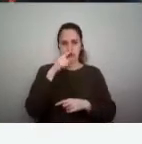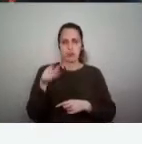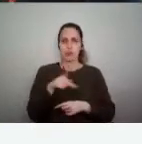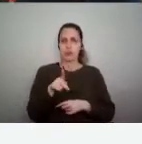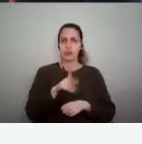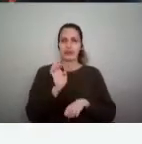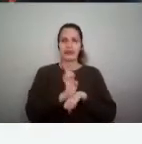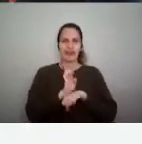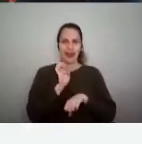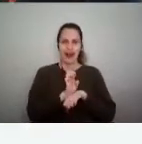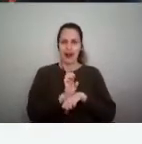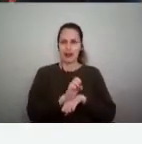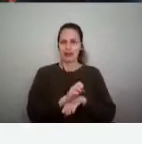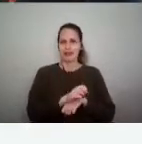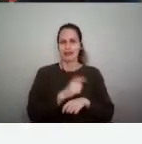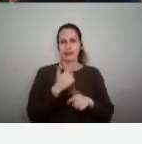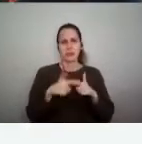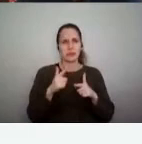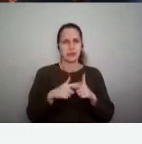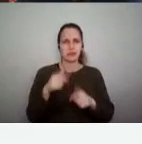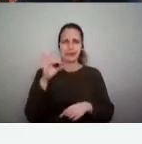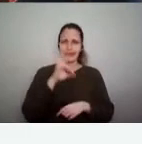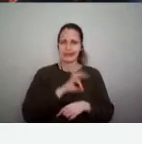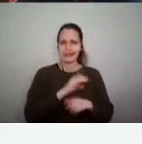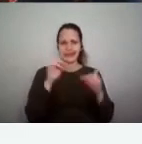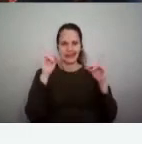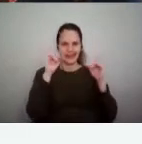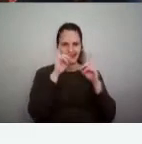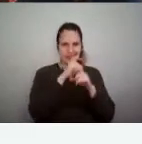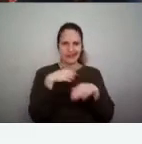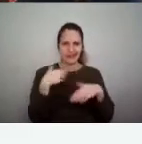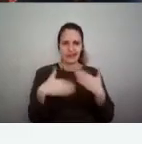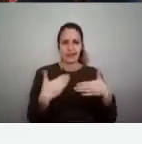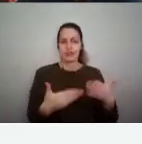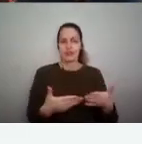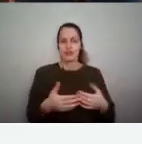de salário, aquelas dificuldades, mas